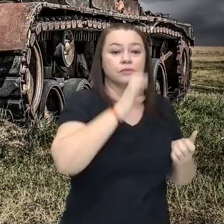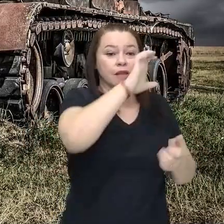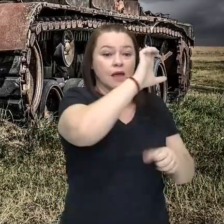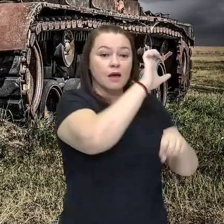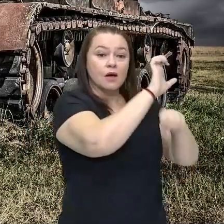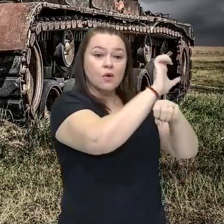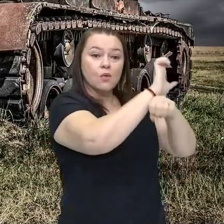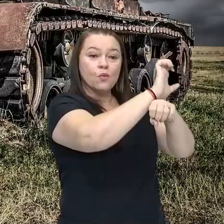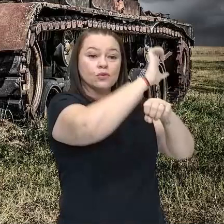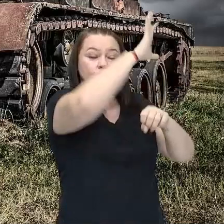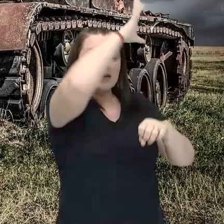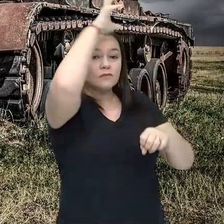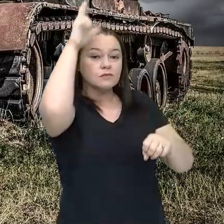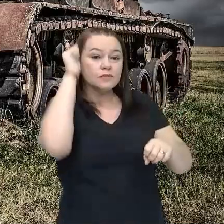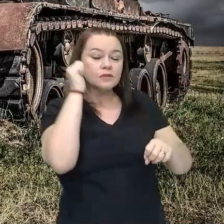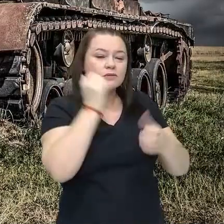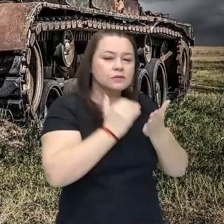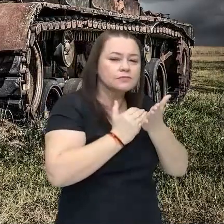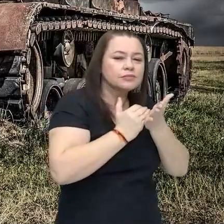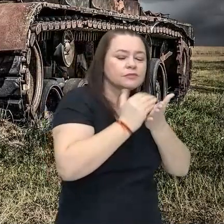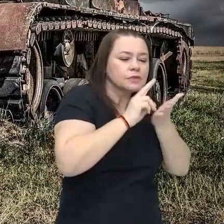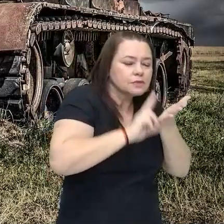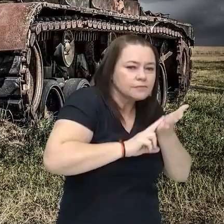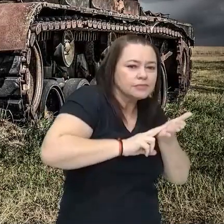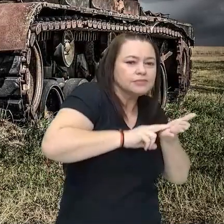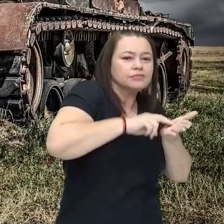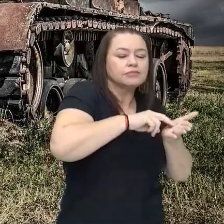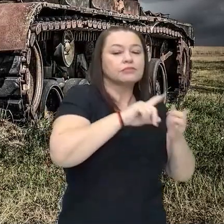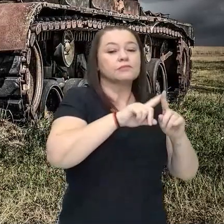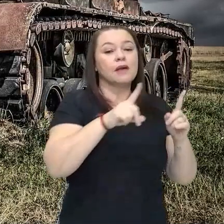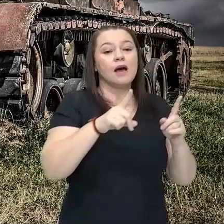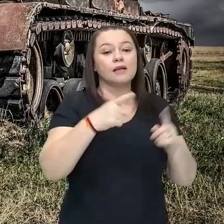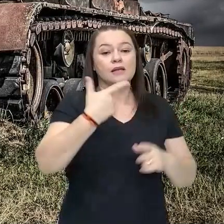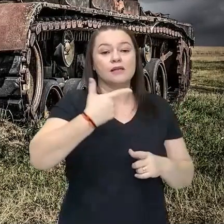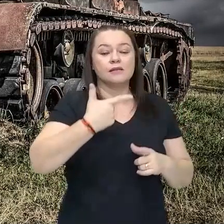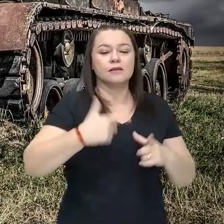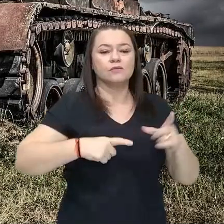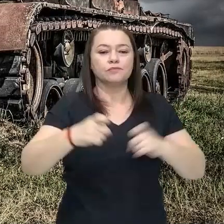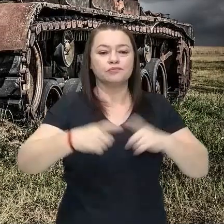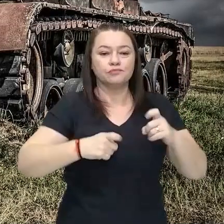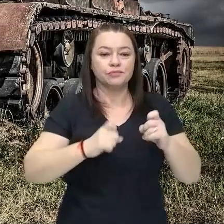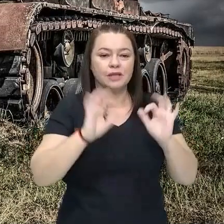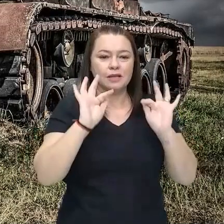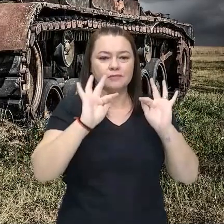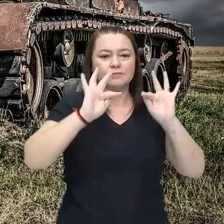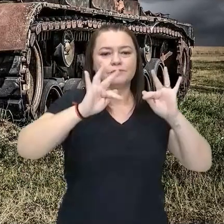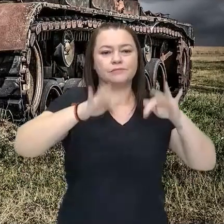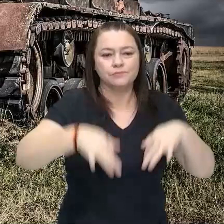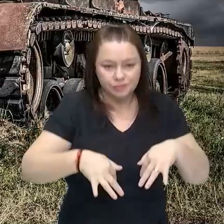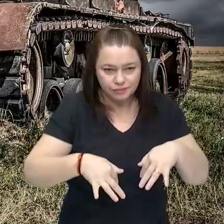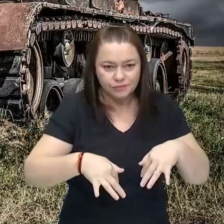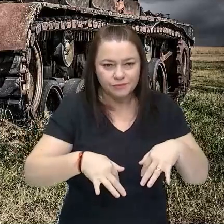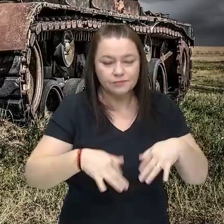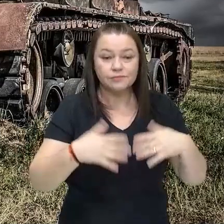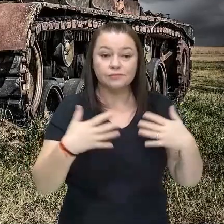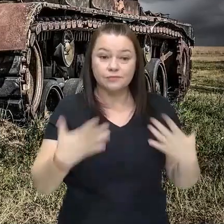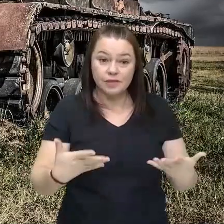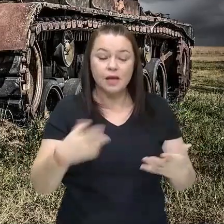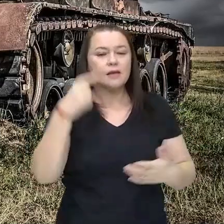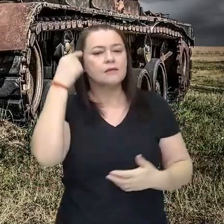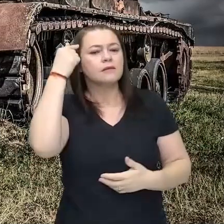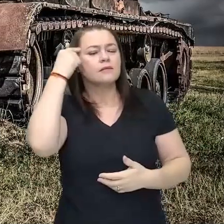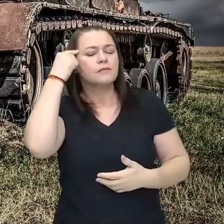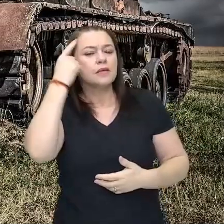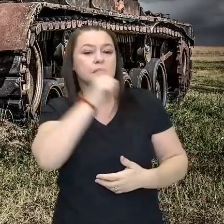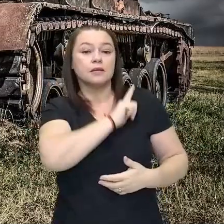a andar novamente. Mas, claro, depois a guerra acabou, e aí as coisas deram uma amenizada. E então, pensando nisso,